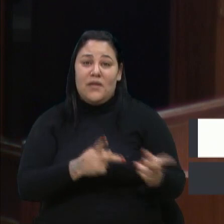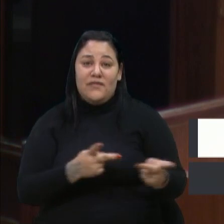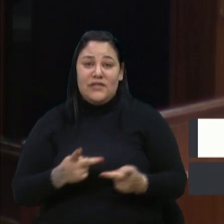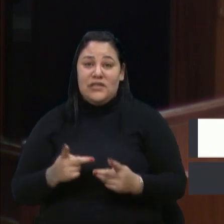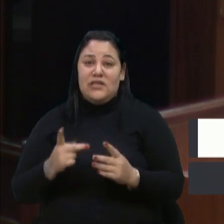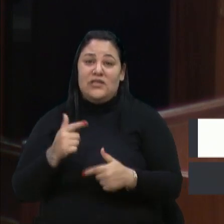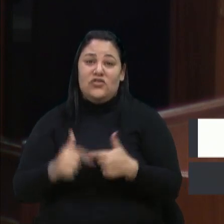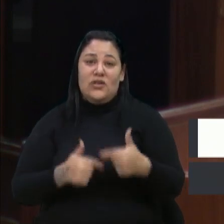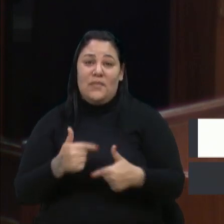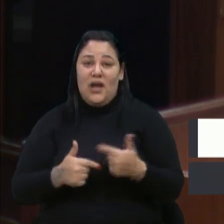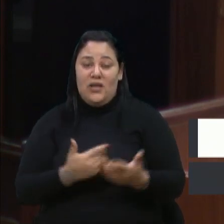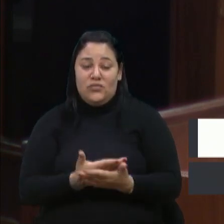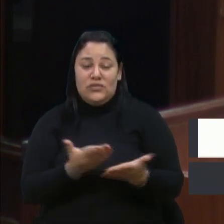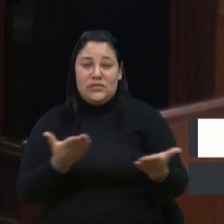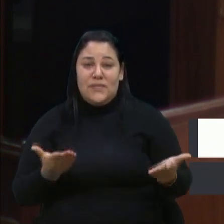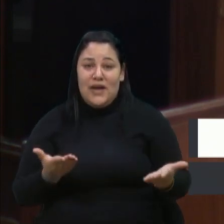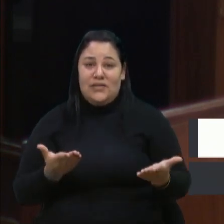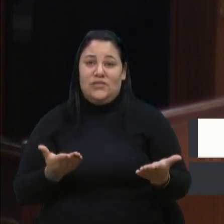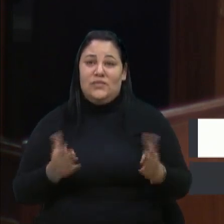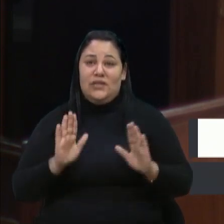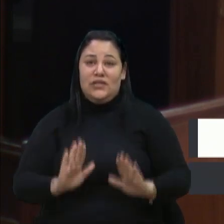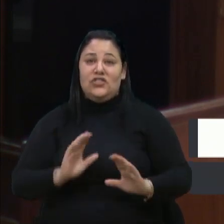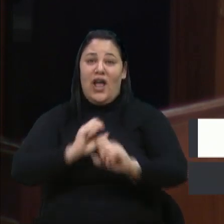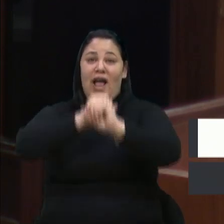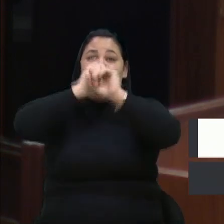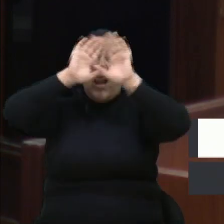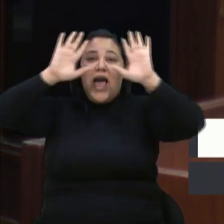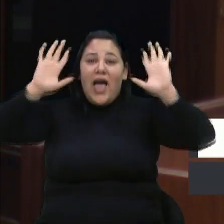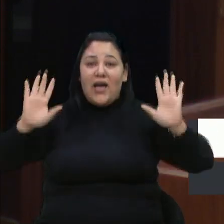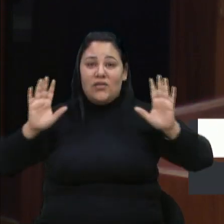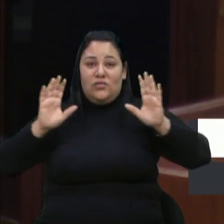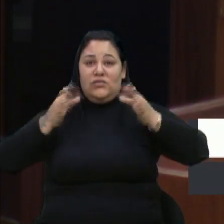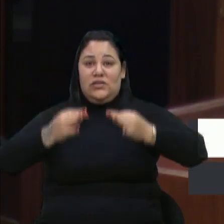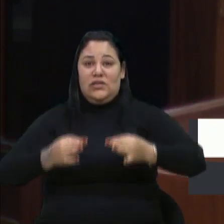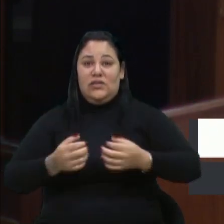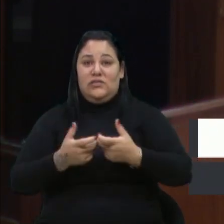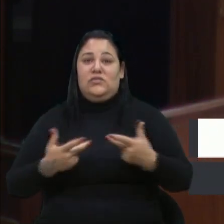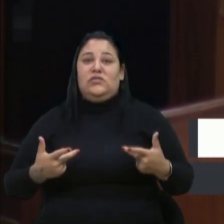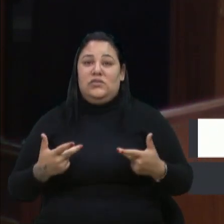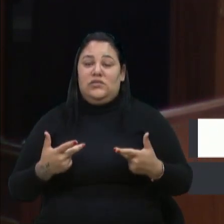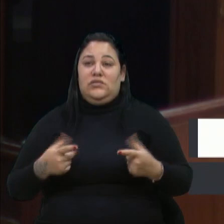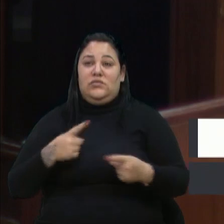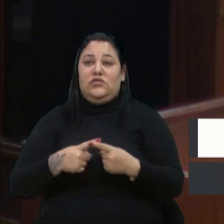no espaço para clarear, porque se a gente tivesse ficado aqui dentro,